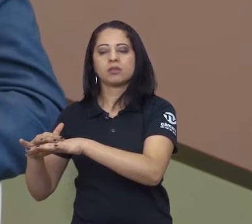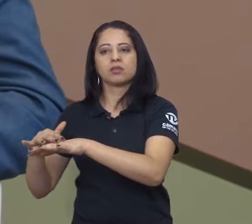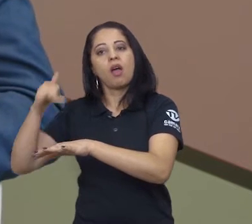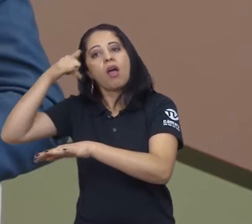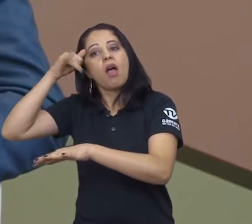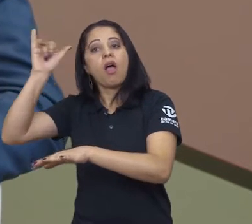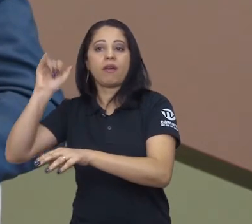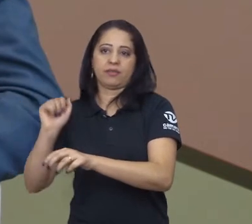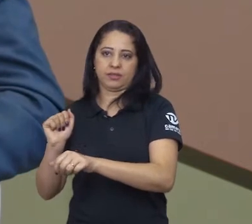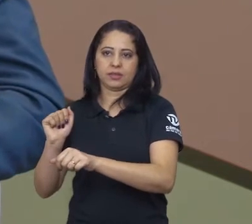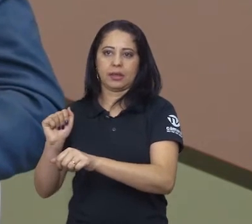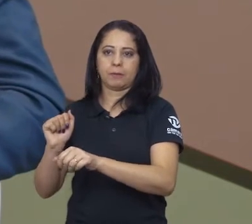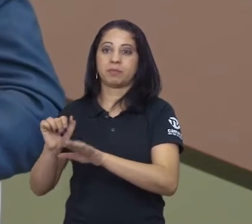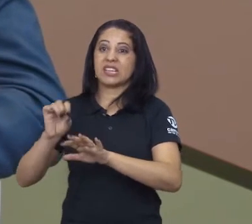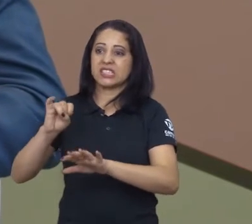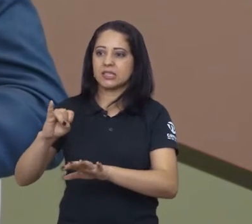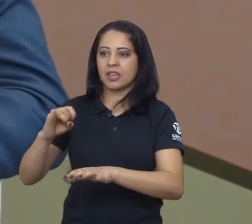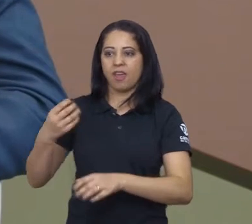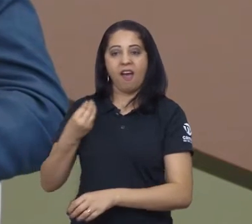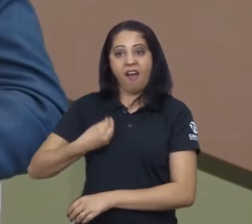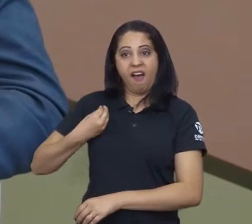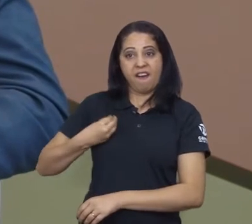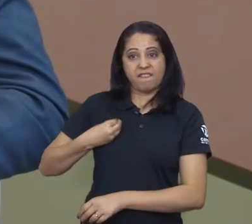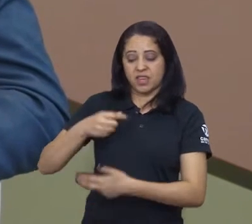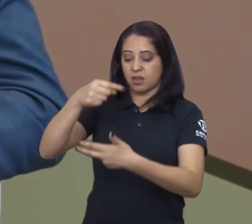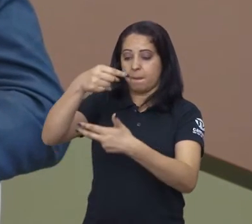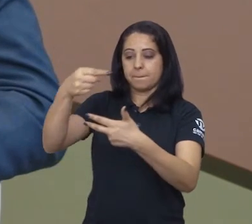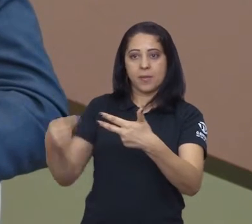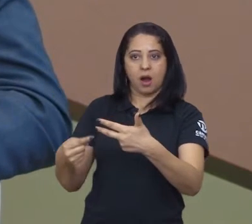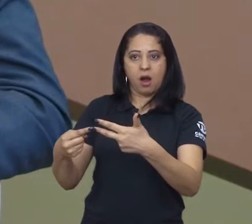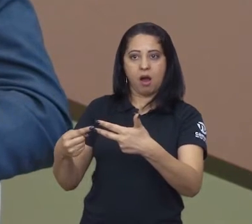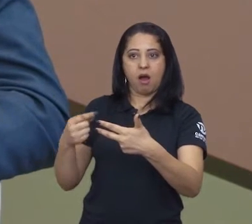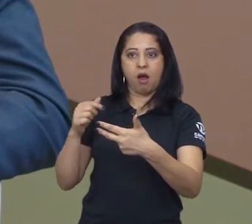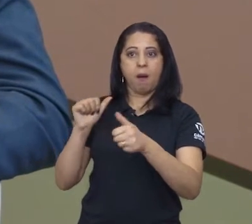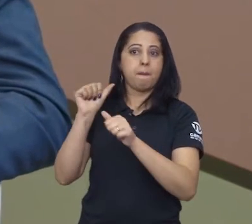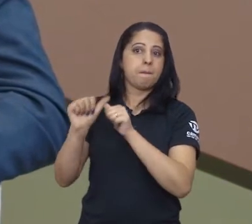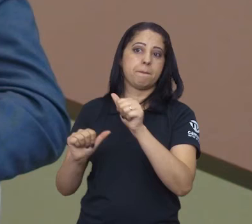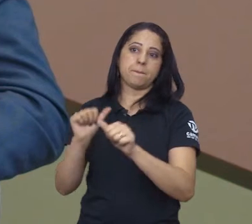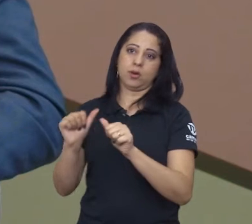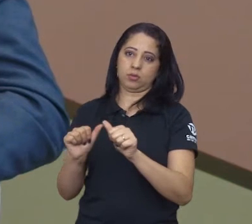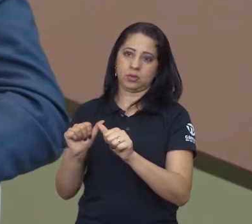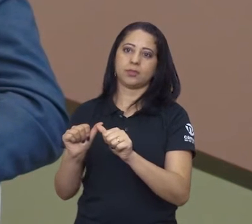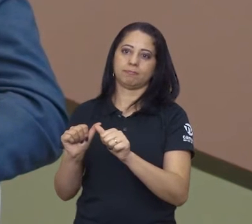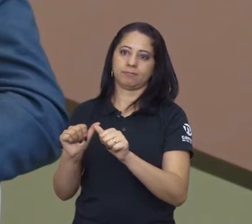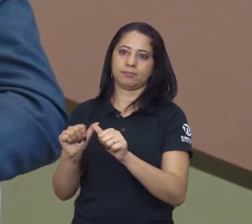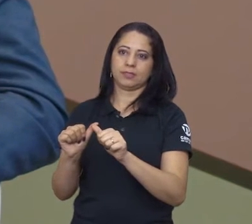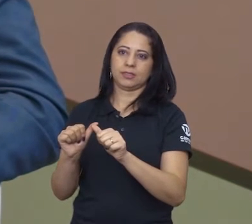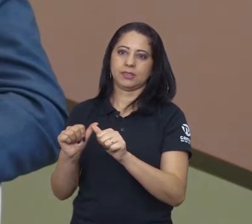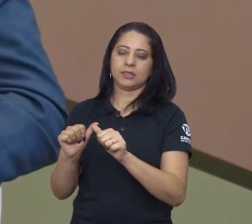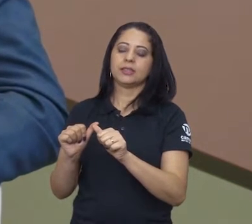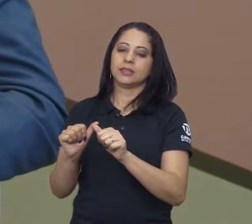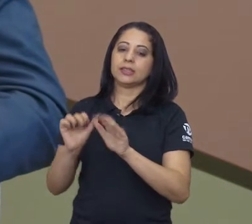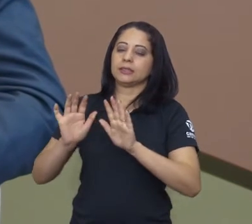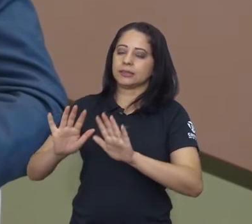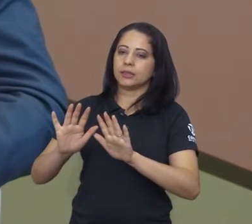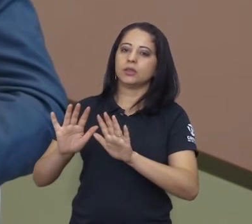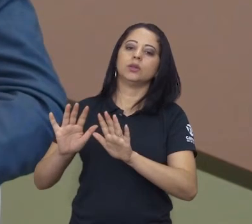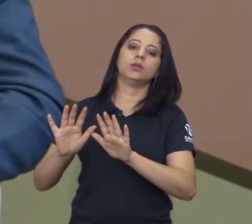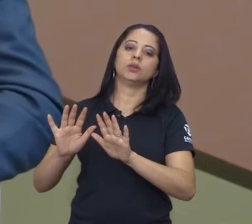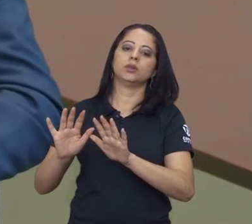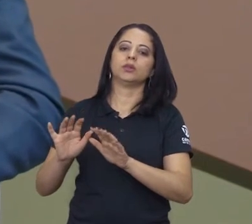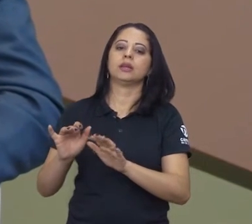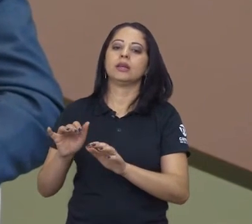doença então se você muda seu estilo de vida alimentação e tal e acorda esses gens você manifesta a doença então nós